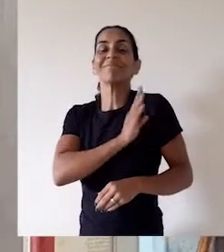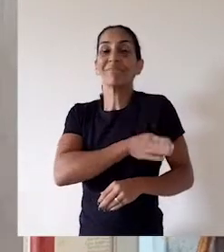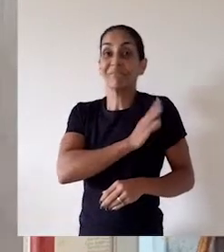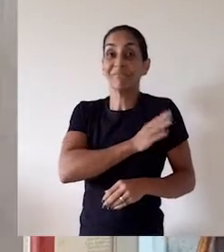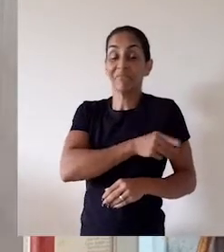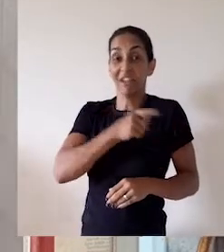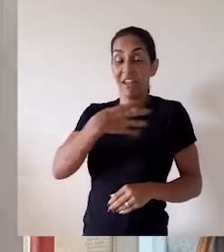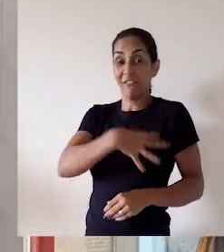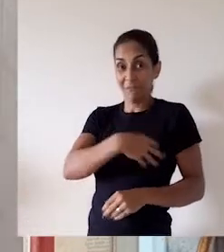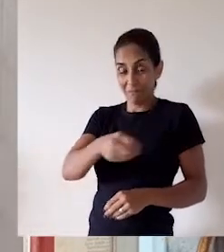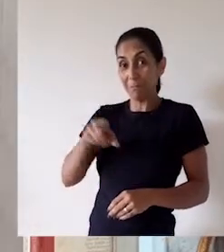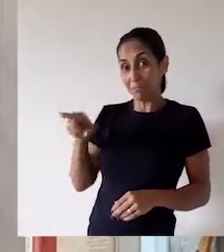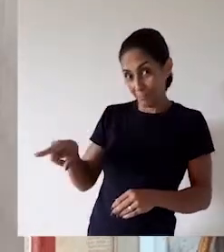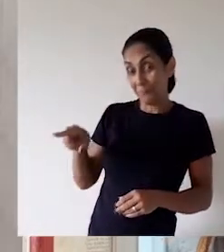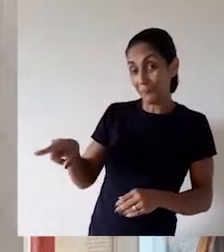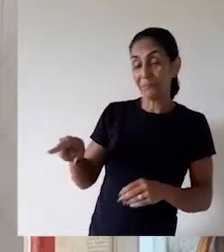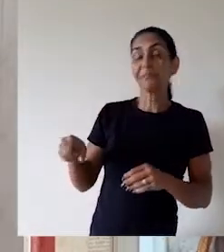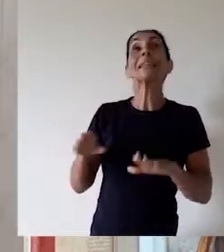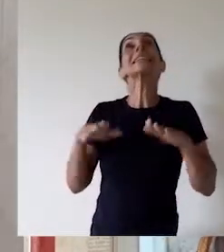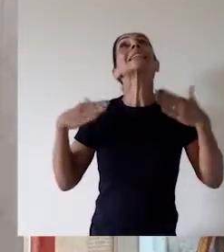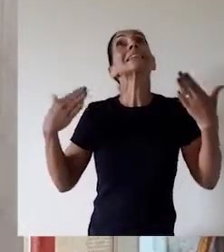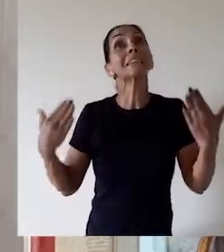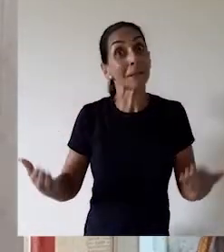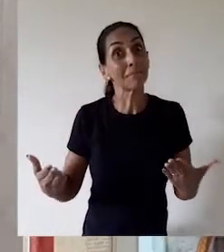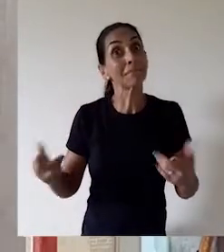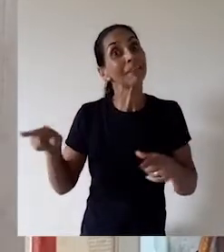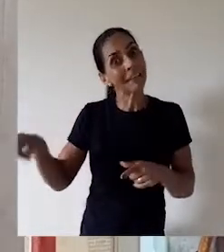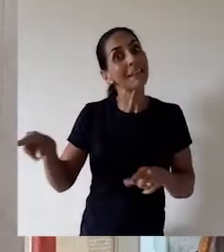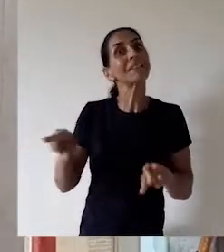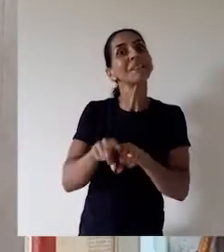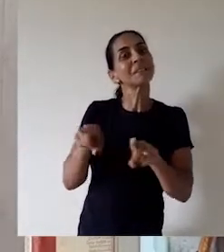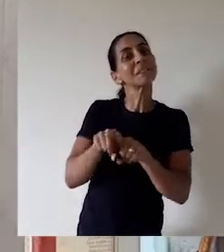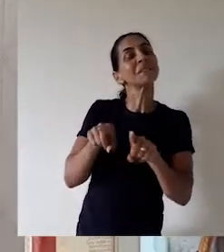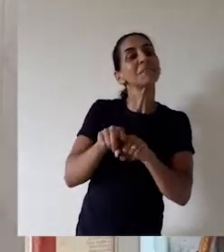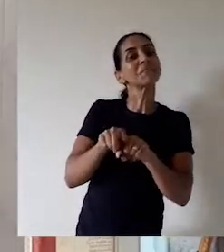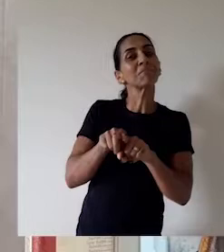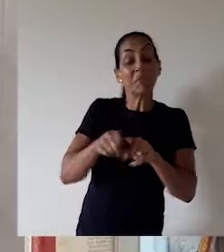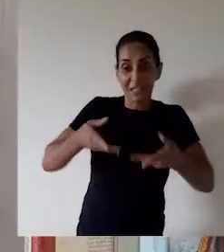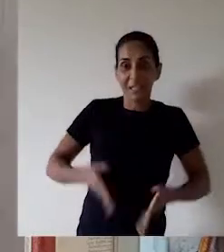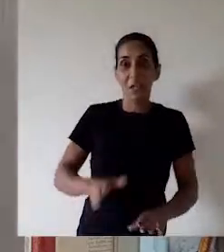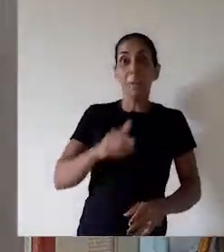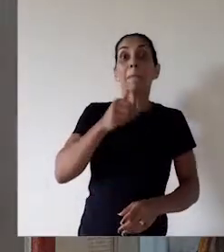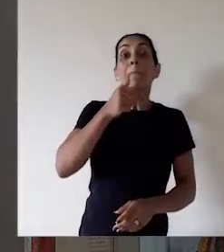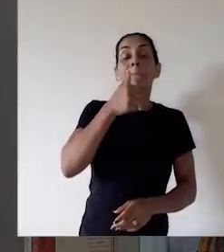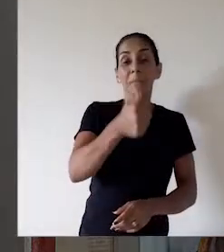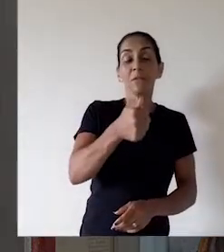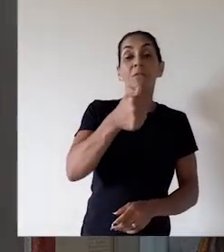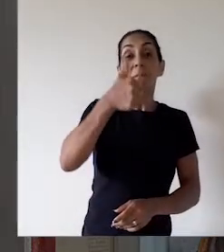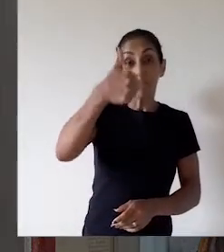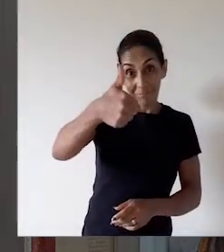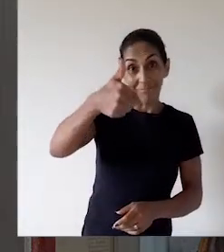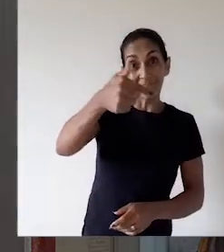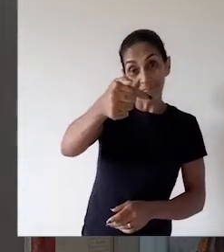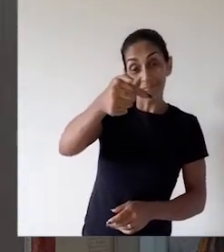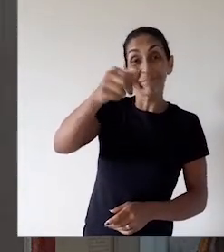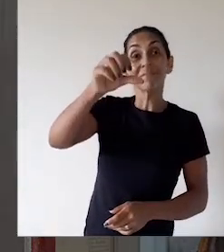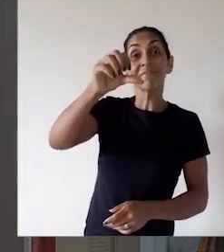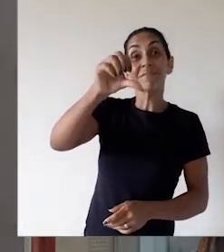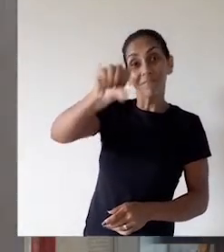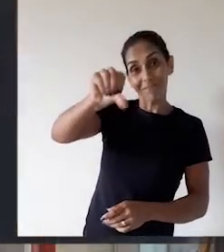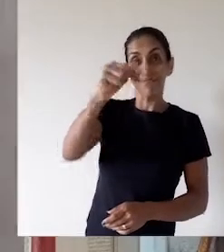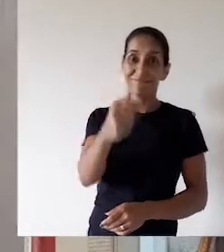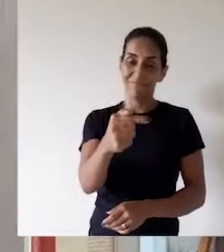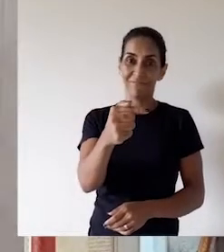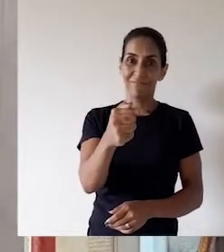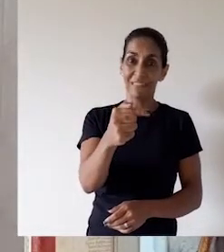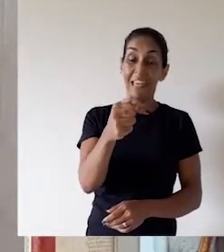Mary Wollstonecraft, a Mary Godwin? Então, ela também teve a sua vez. Ela nasceu em 1797, o mesmo ano